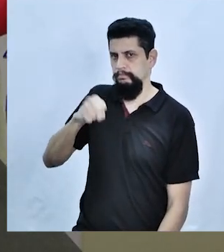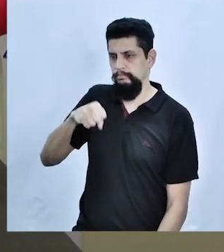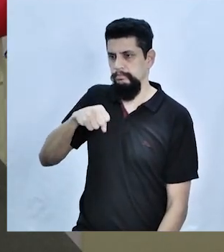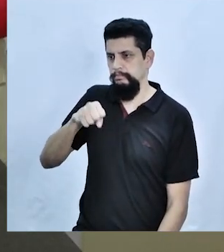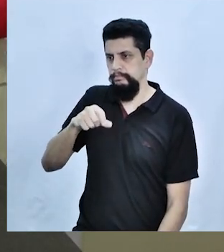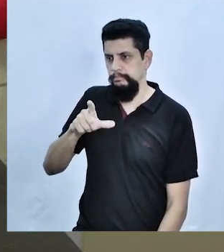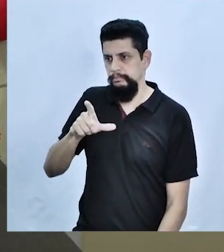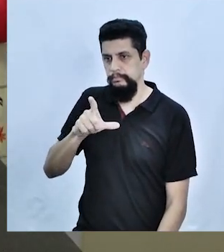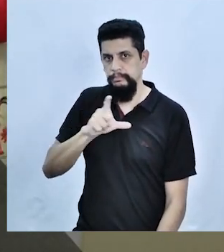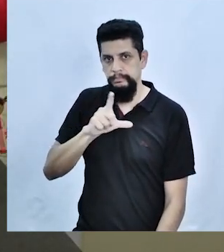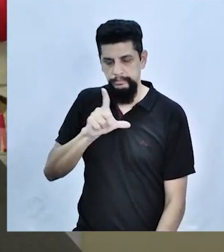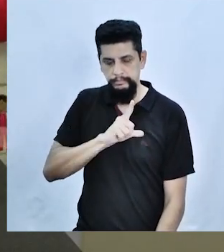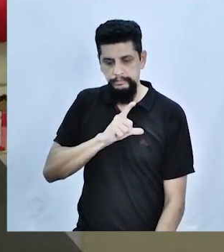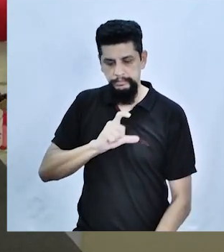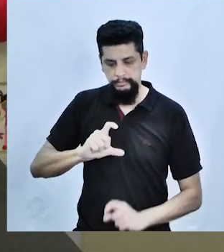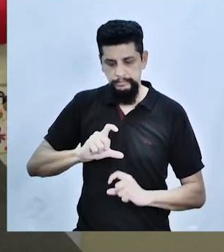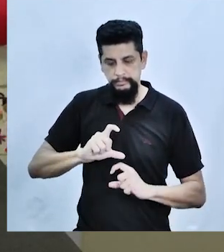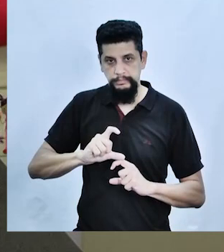Sim, nós temos aqui um